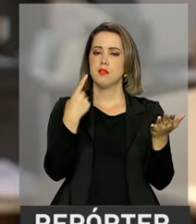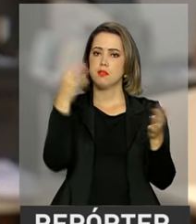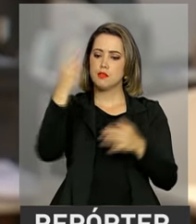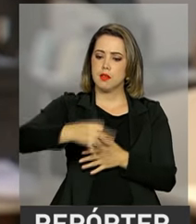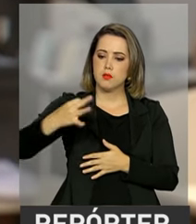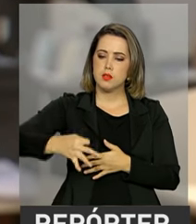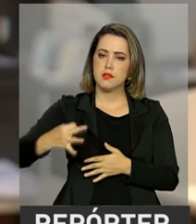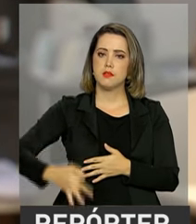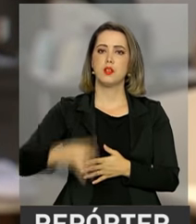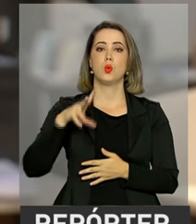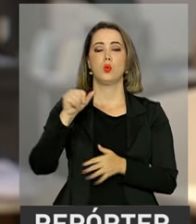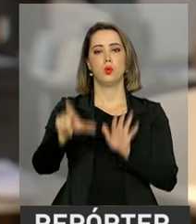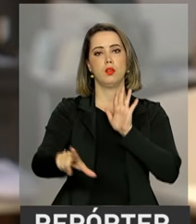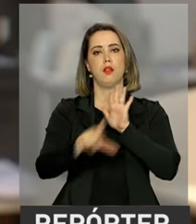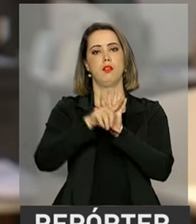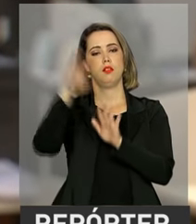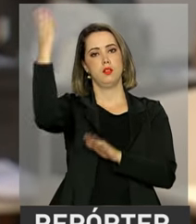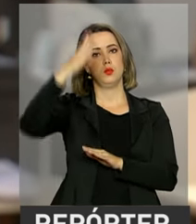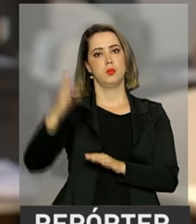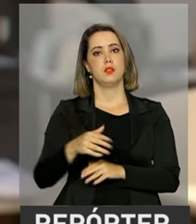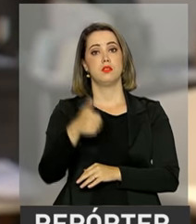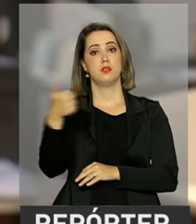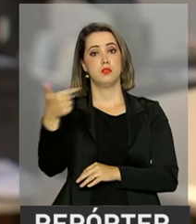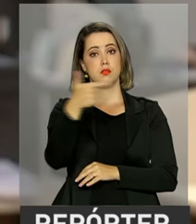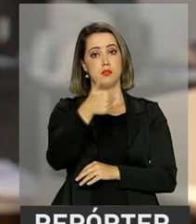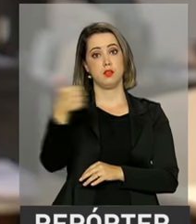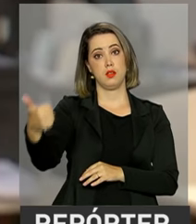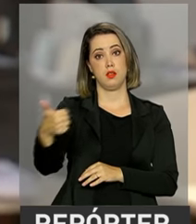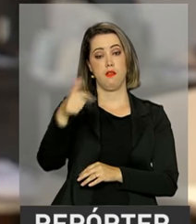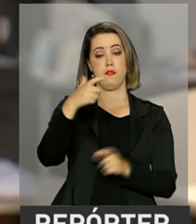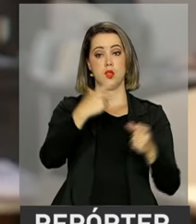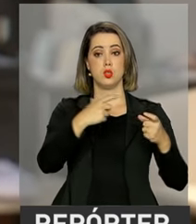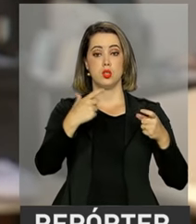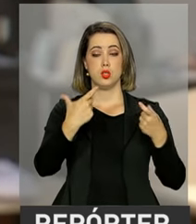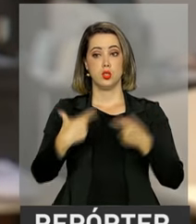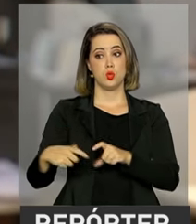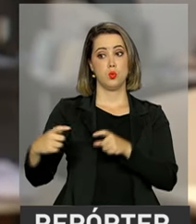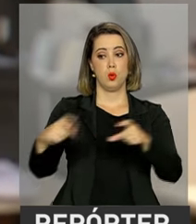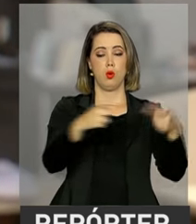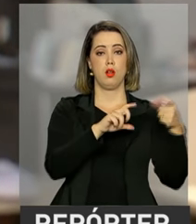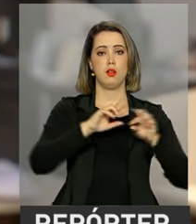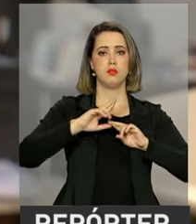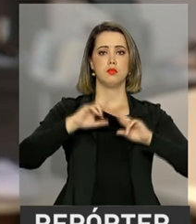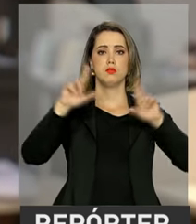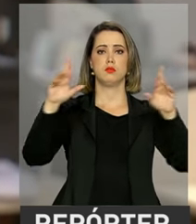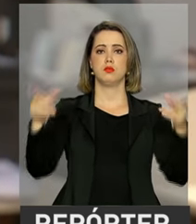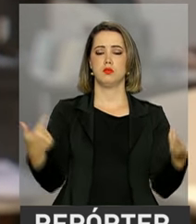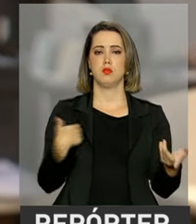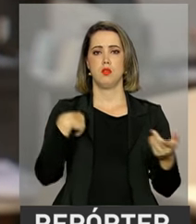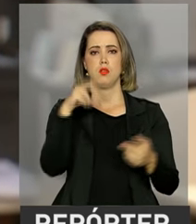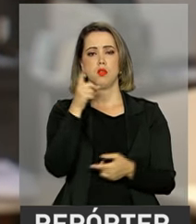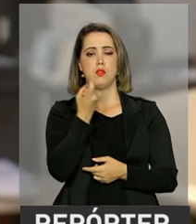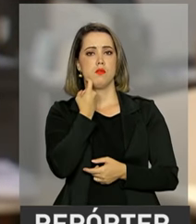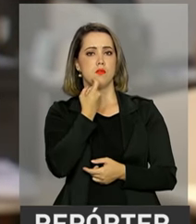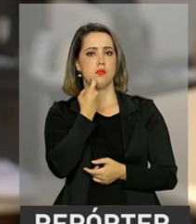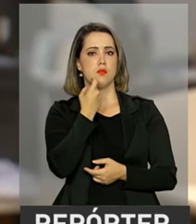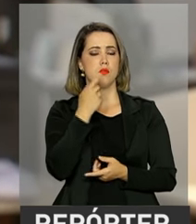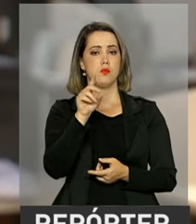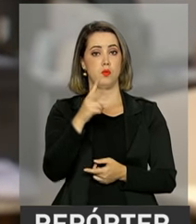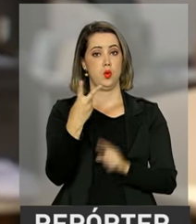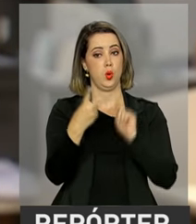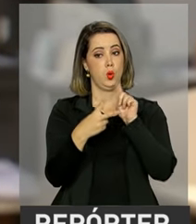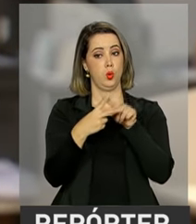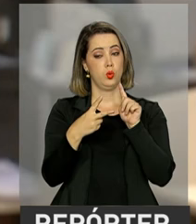brasileira 121 mostras foram recolhidas em 38 empresas nacionais com serviço de inspeção federal e em